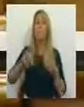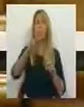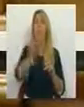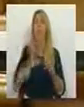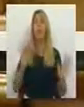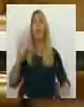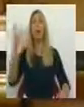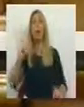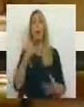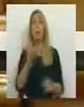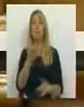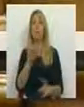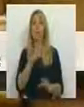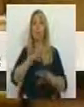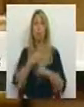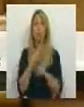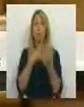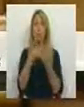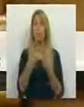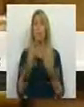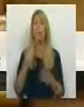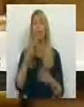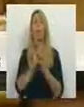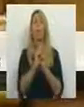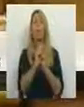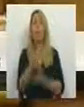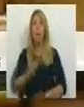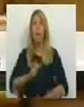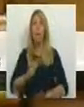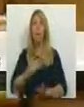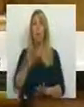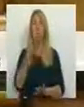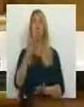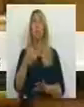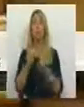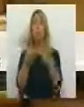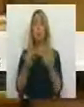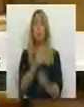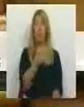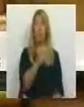para quando, a outra questão que também já lhe coloquei, para quando o pagamento das dívidas dos subsistemas da PSP e